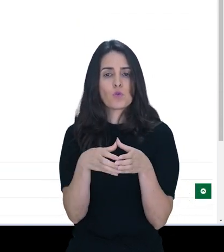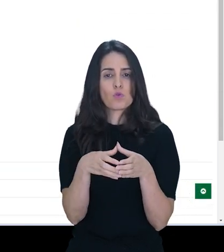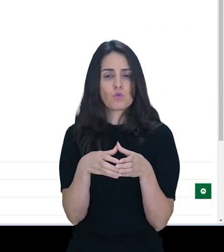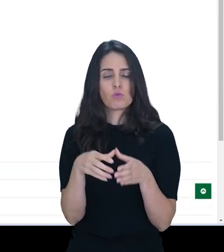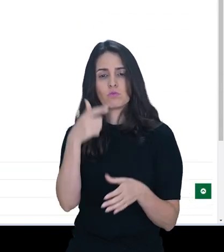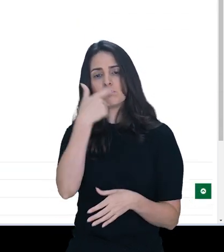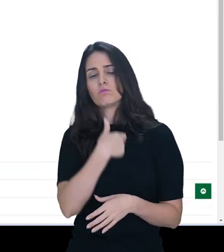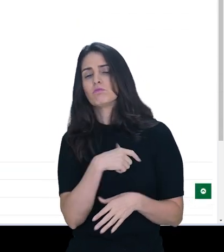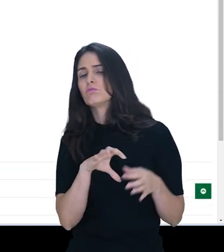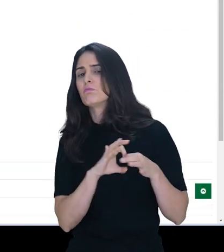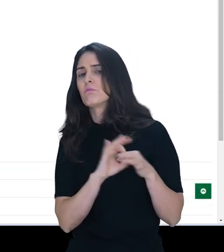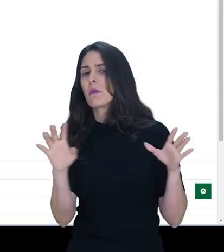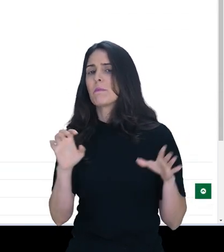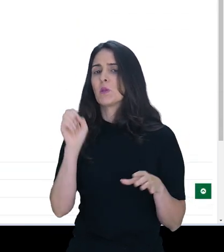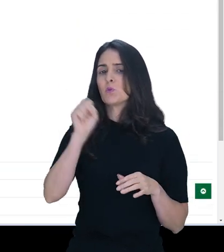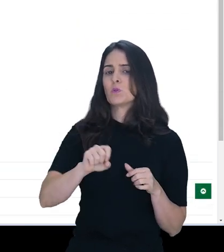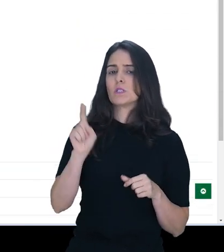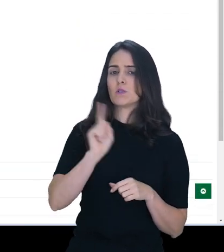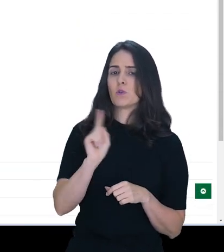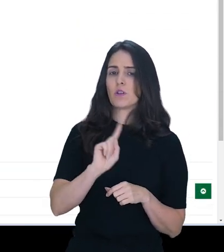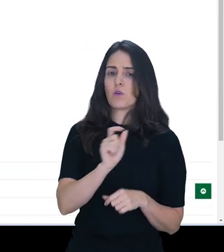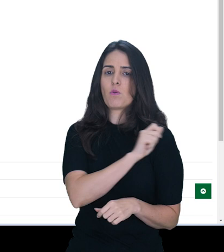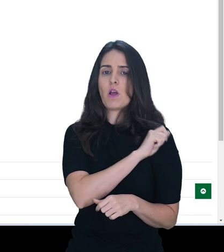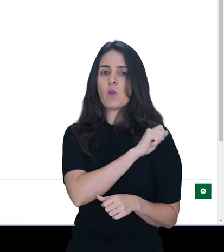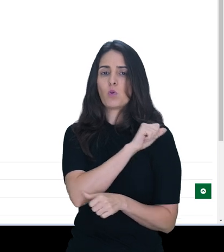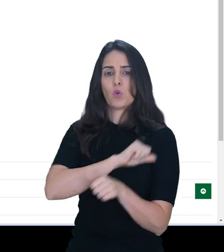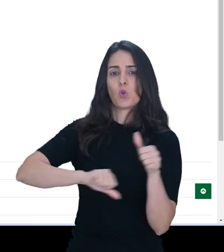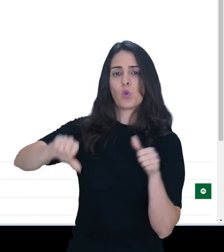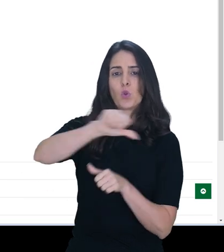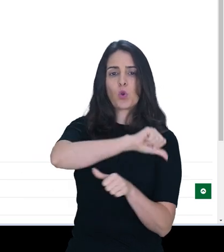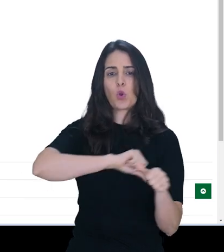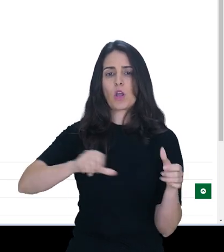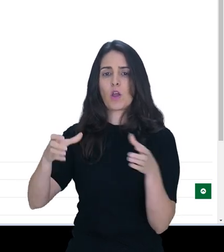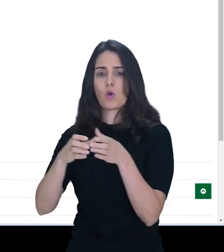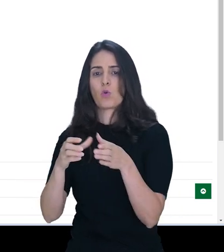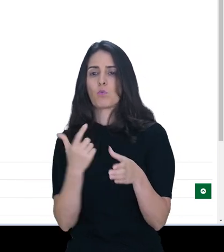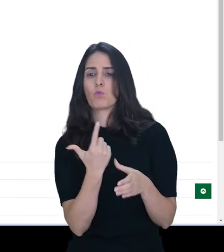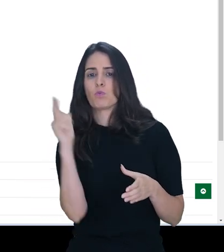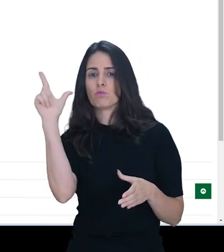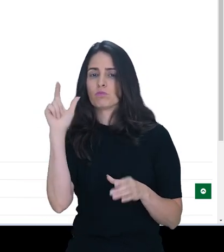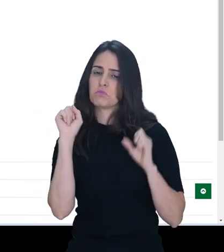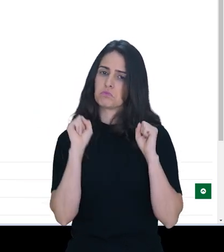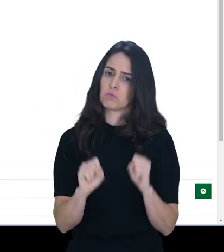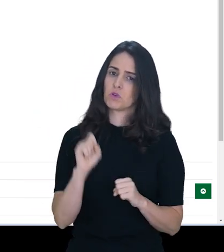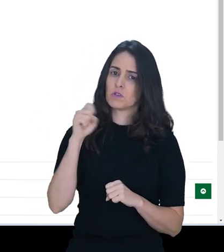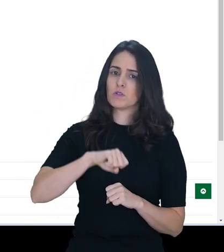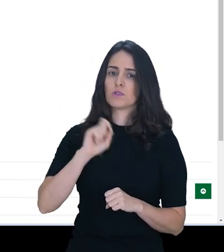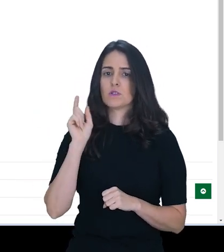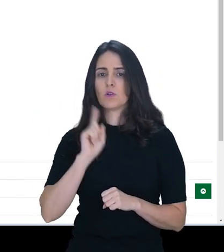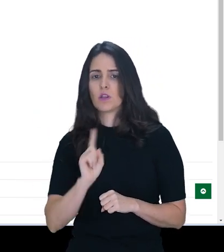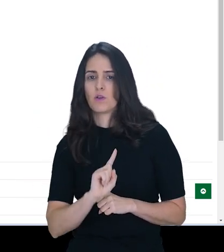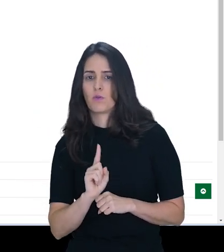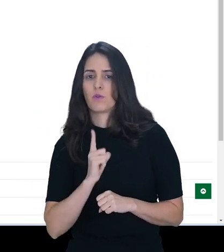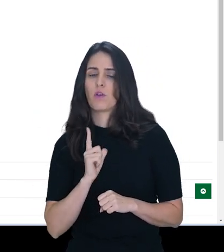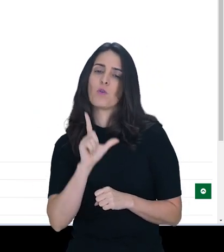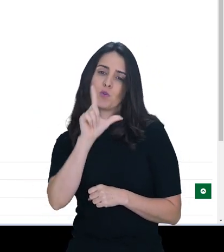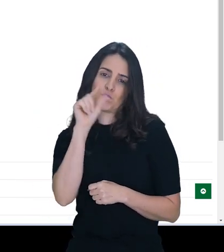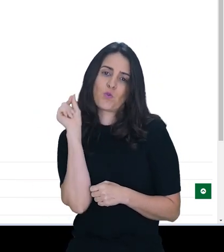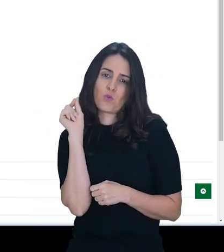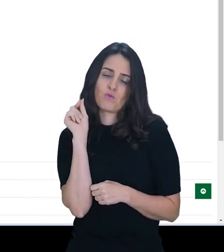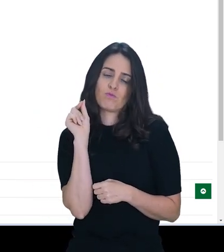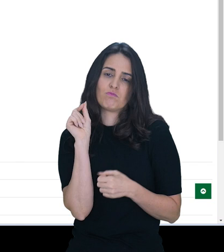permito ou não que o aluno troque de grupo ao longo do período que a escolha estiver disponível? Então, aqui eu tenho a opção de sim ou